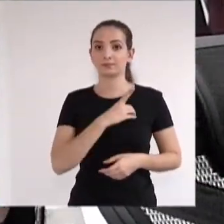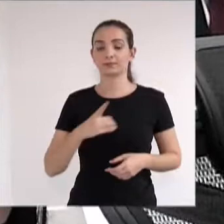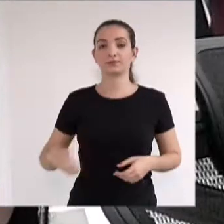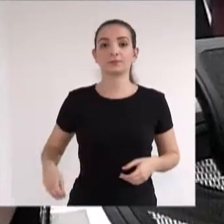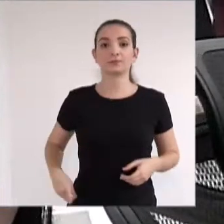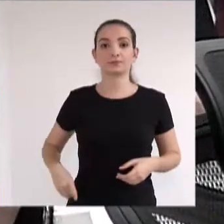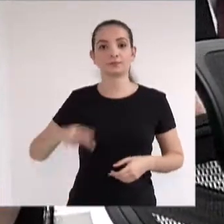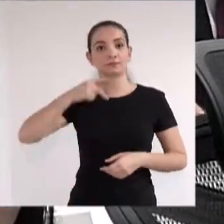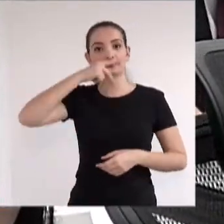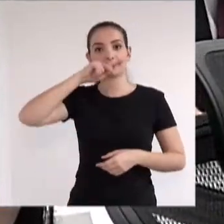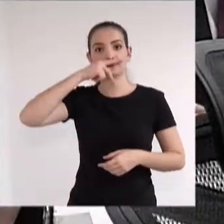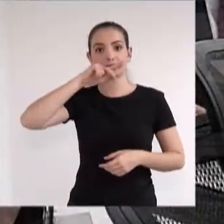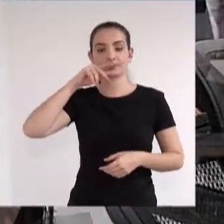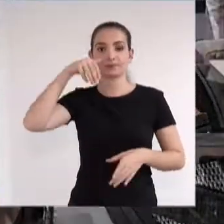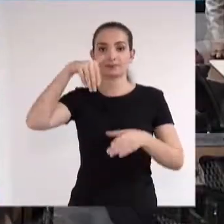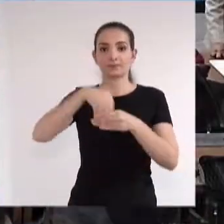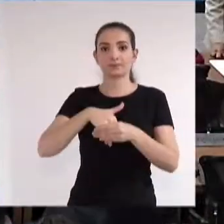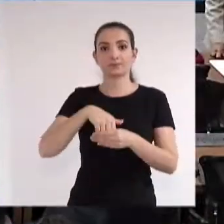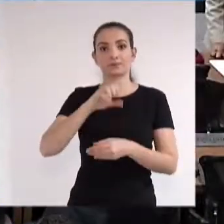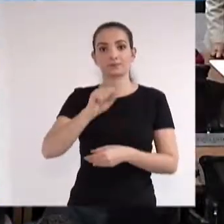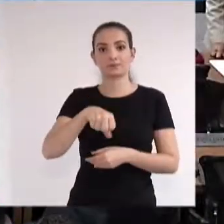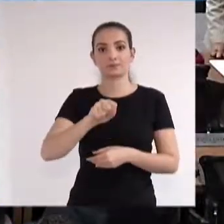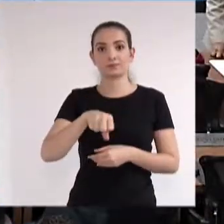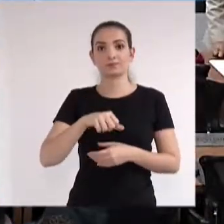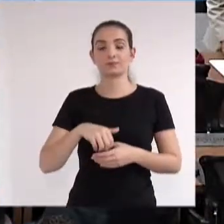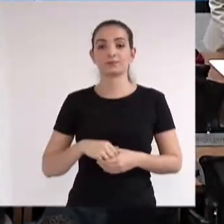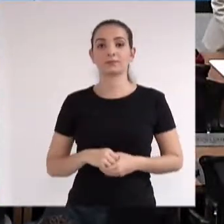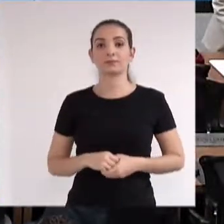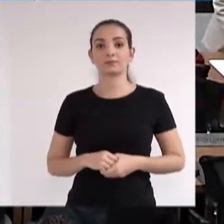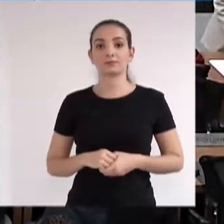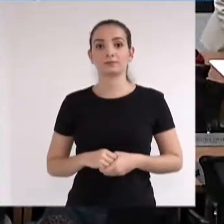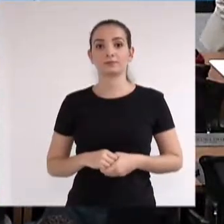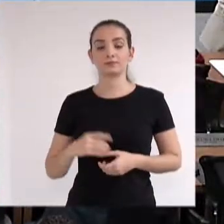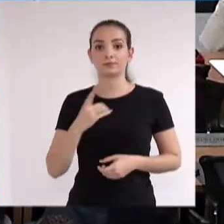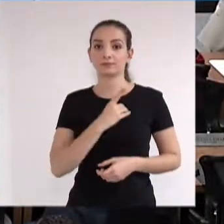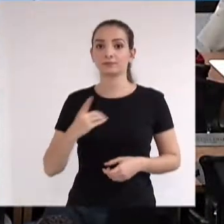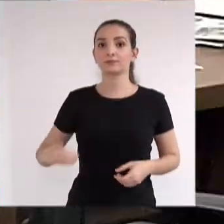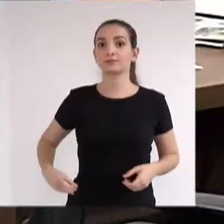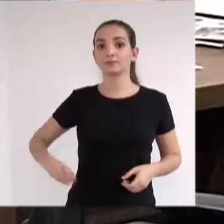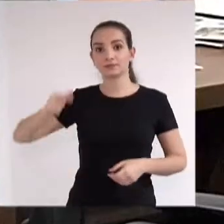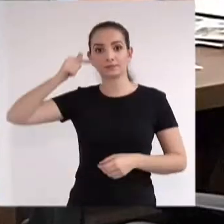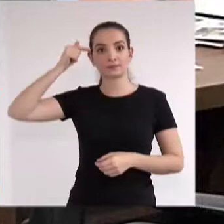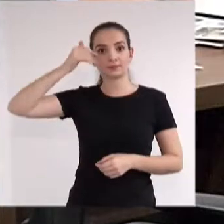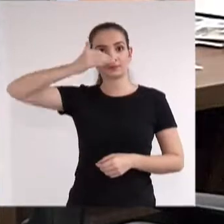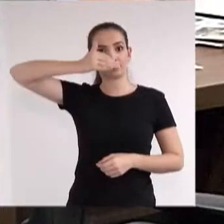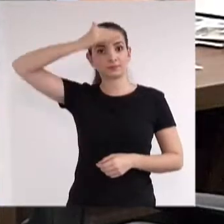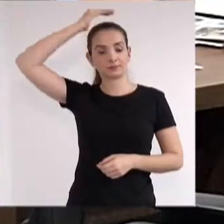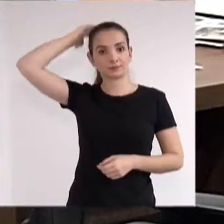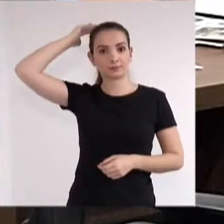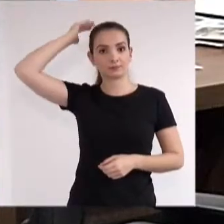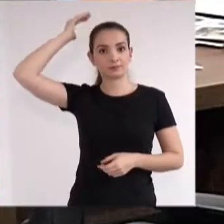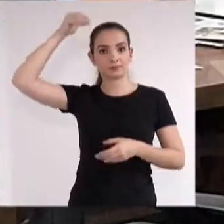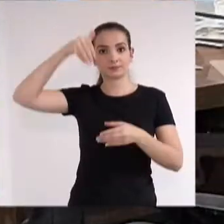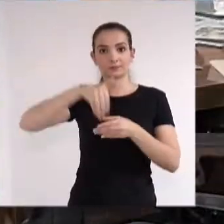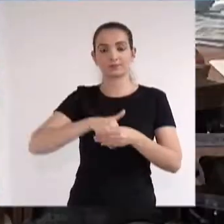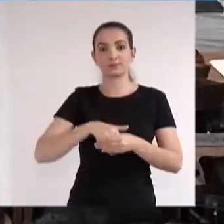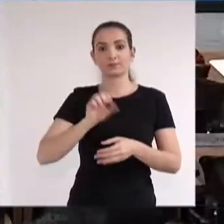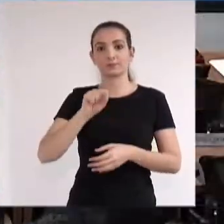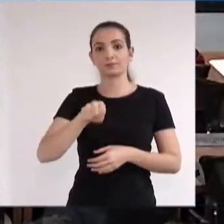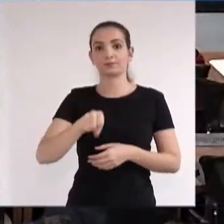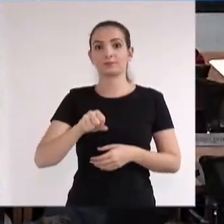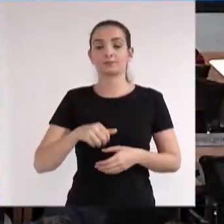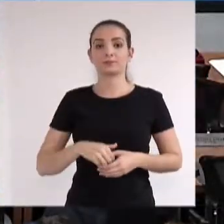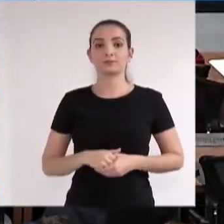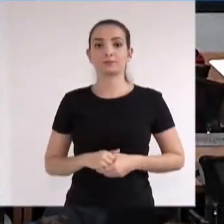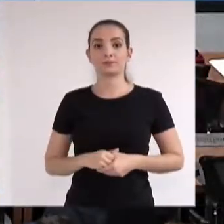Deputado Dr. Paulo Ciuf. Deputado Dr. Paulo Ciuf, vota sim. Deputado Jorge Takimoto. Deputado Dr. Jorge Takimoto,